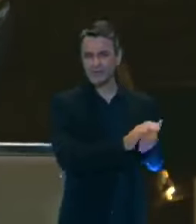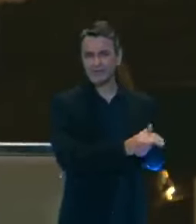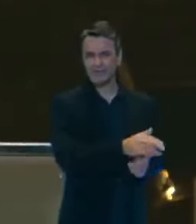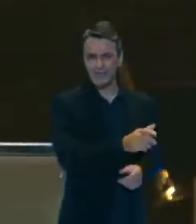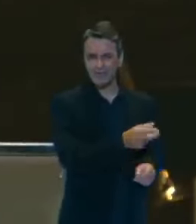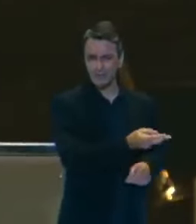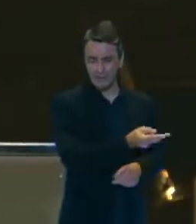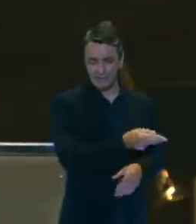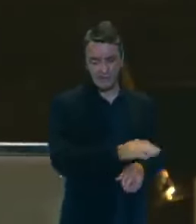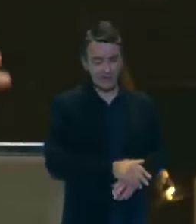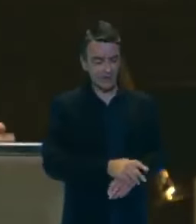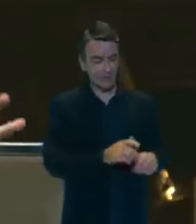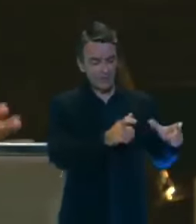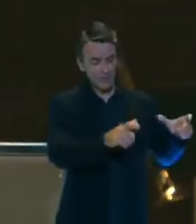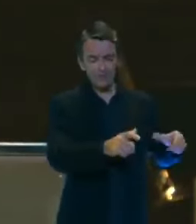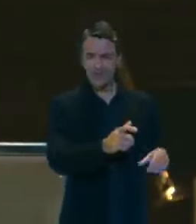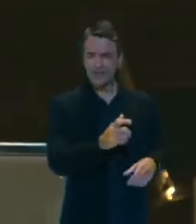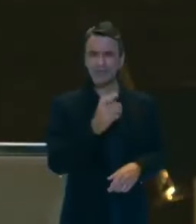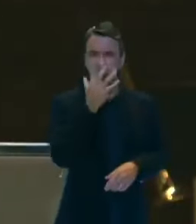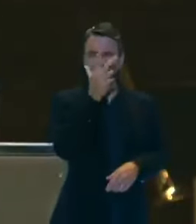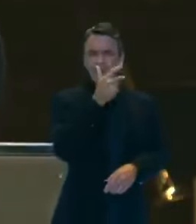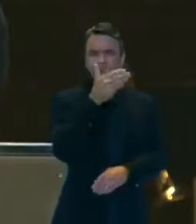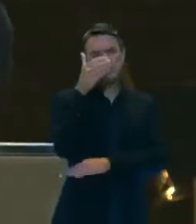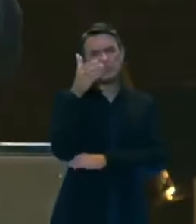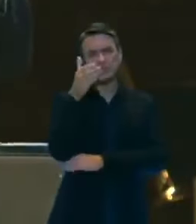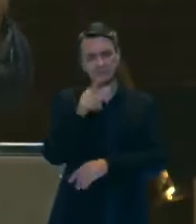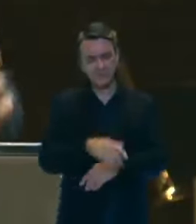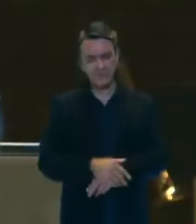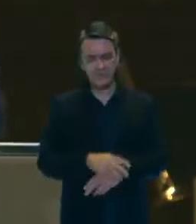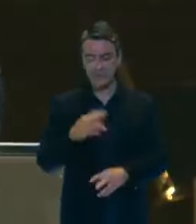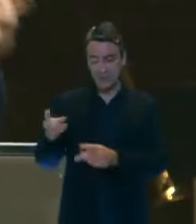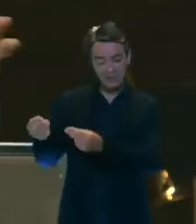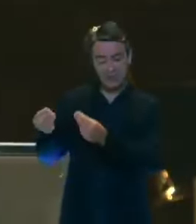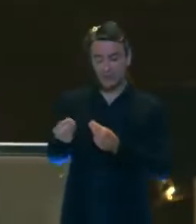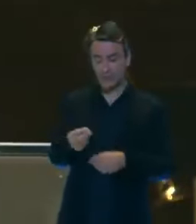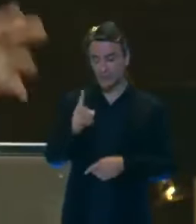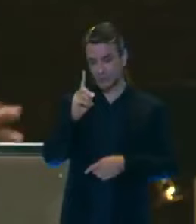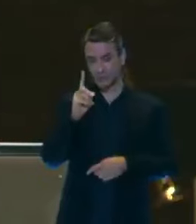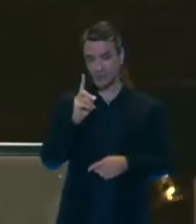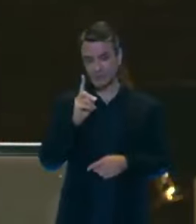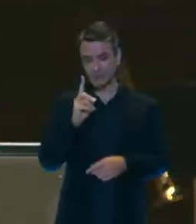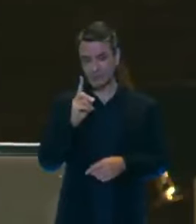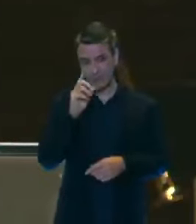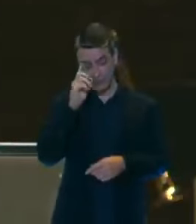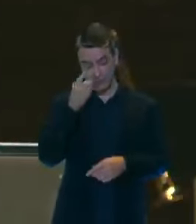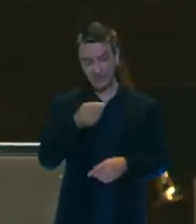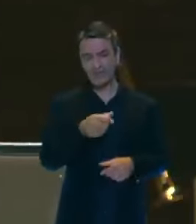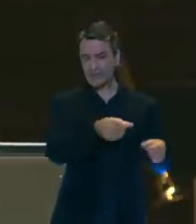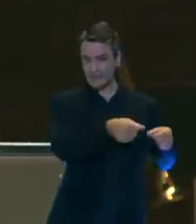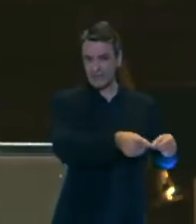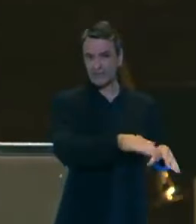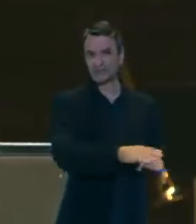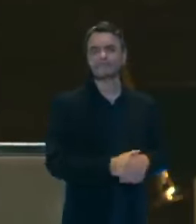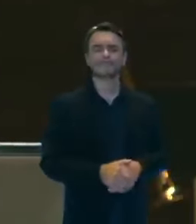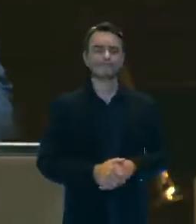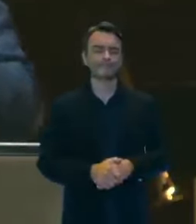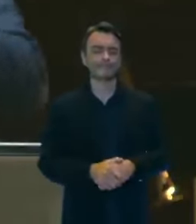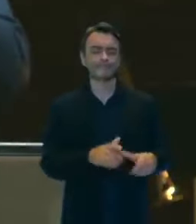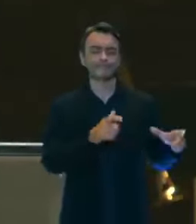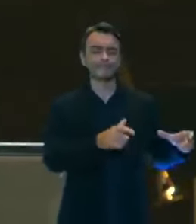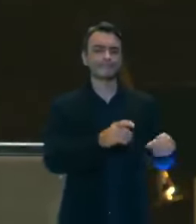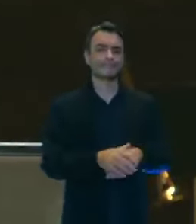lugar muito bonito, numa pousada, e nos presentearam com um dia, uma estadia nesse lugar. E eu lembro